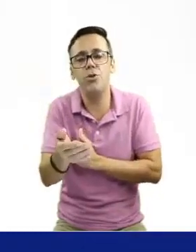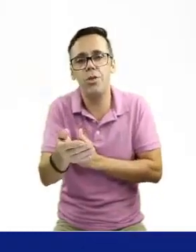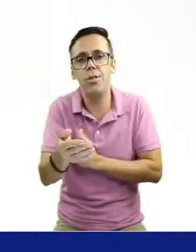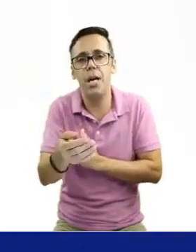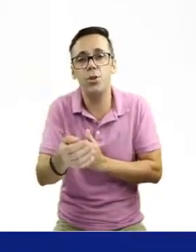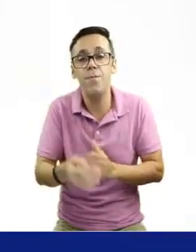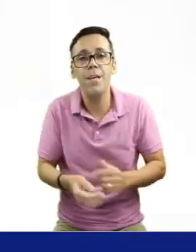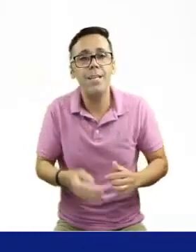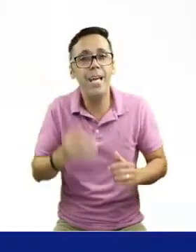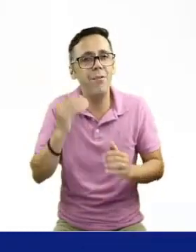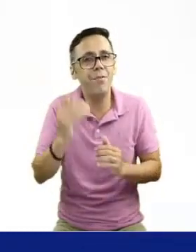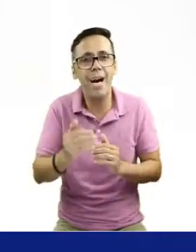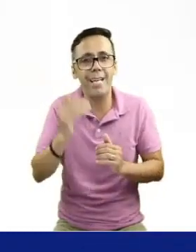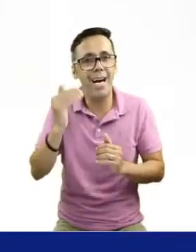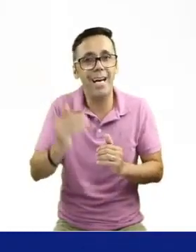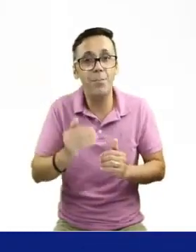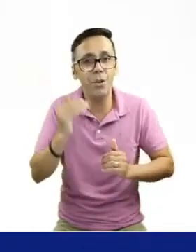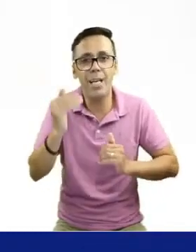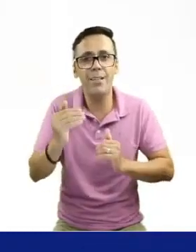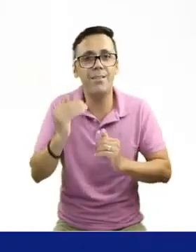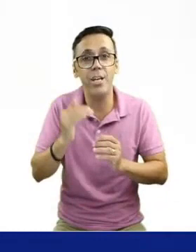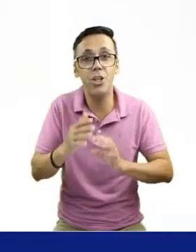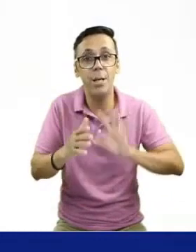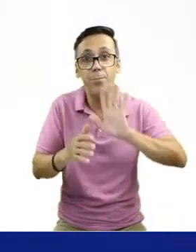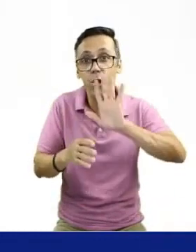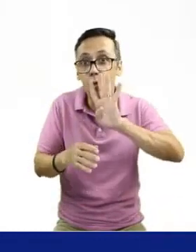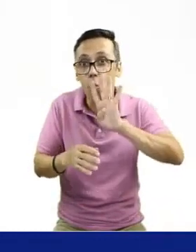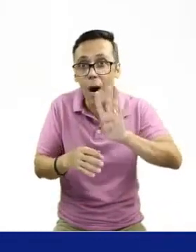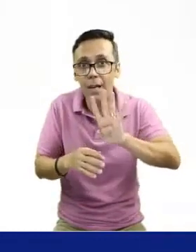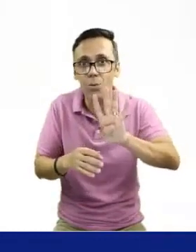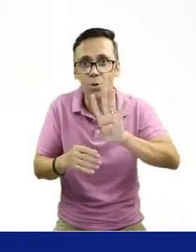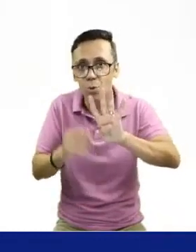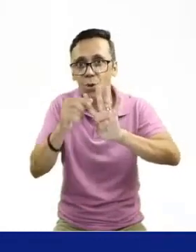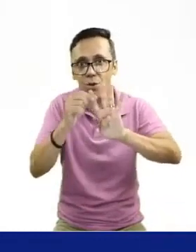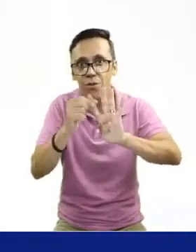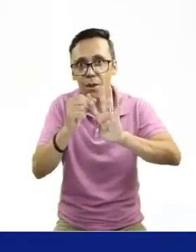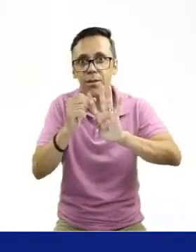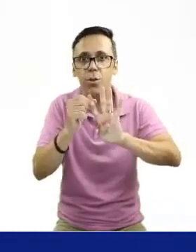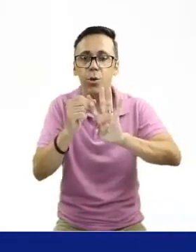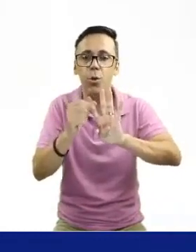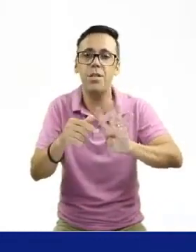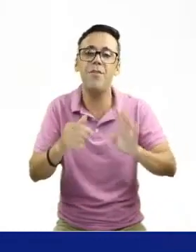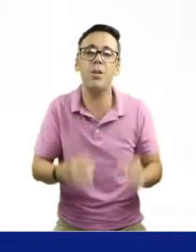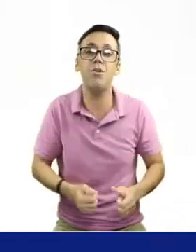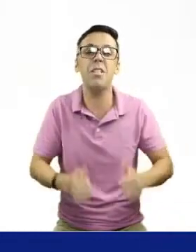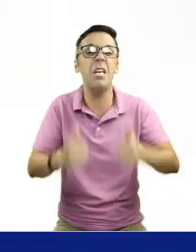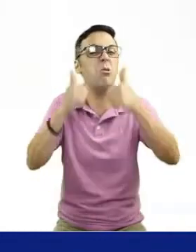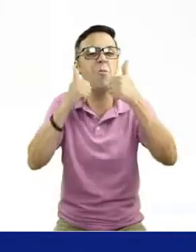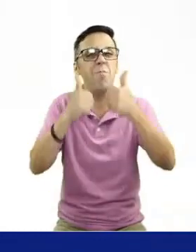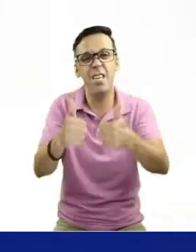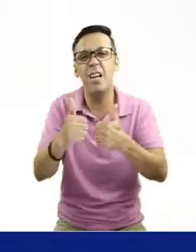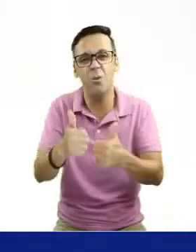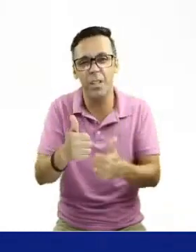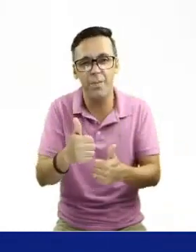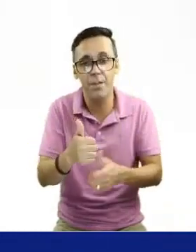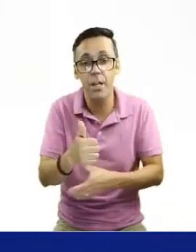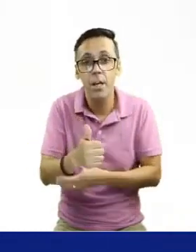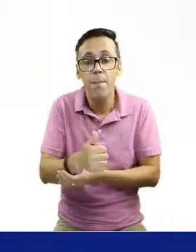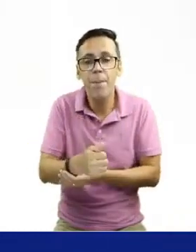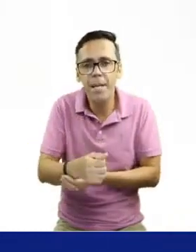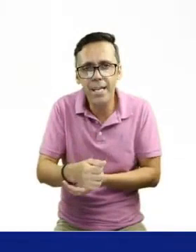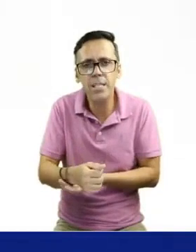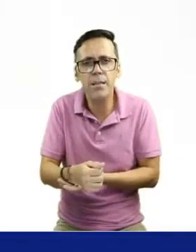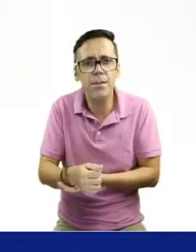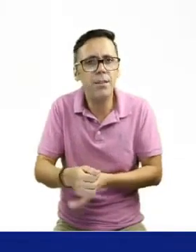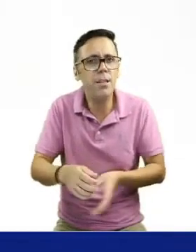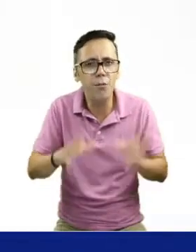cinco minutos de descanso e ele vai porque ele entende que depois do quarto estudo de 25 minutos ele vai ter um descanso de meia hora